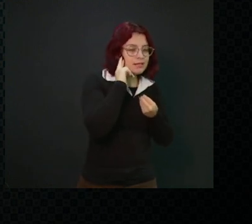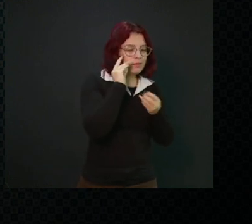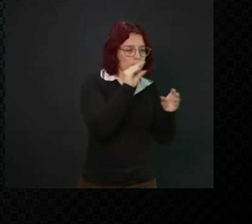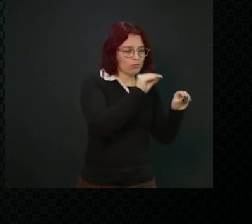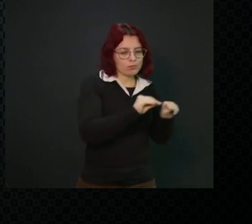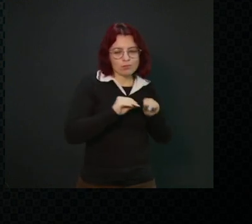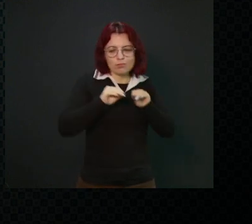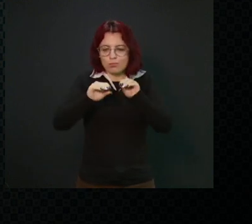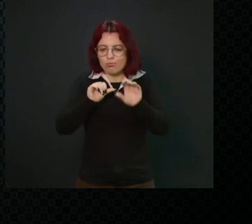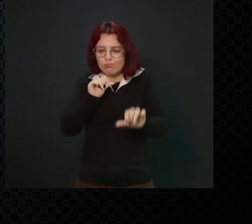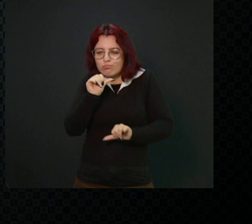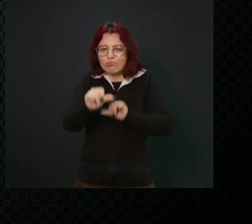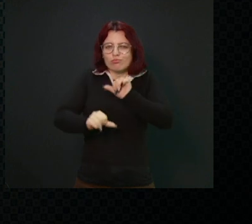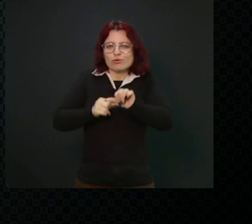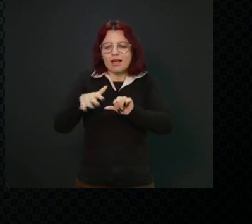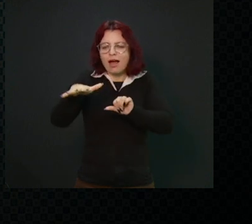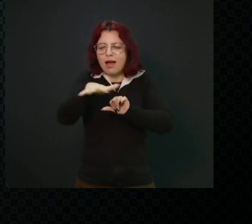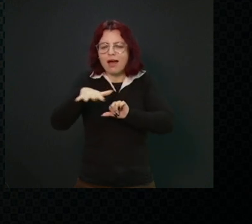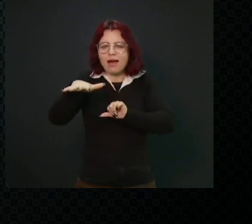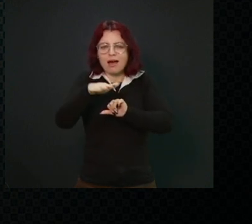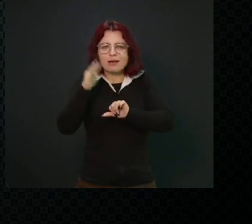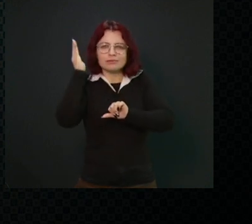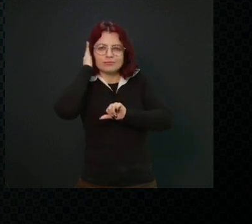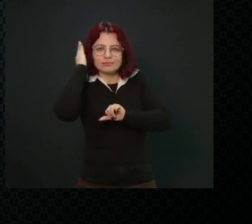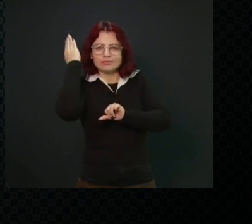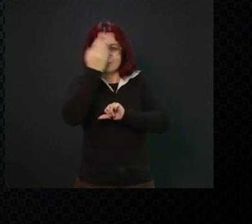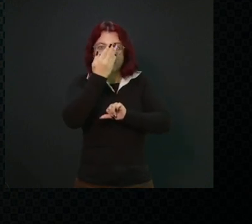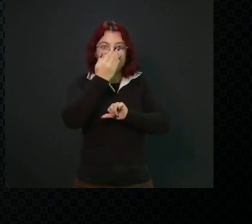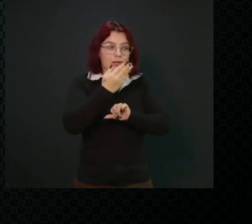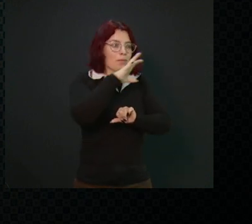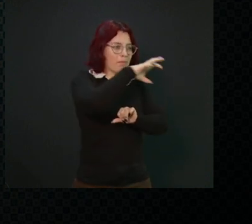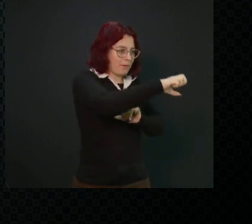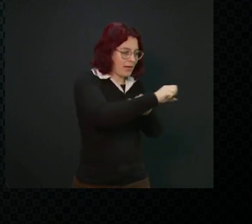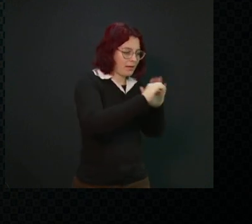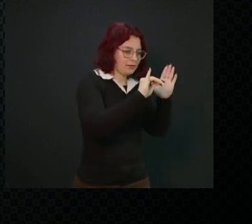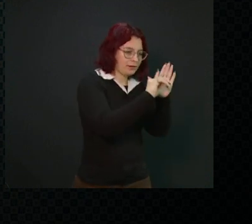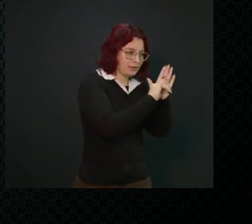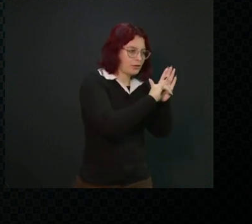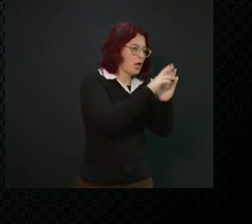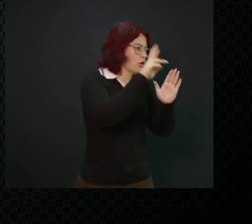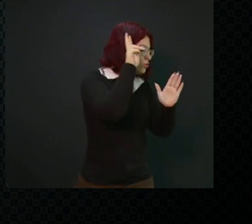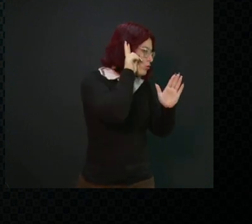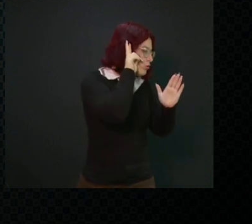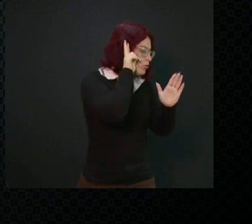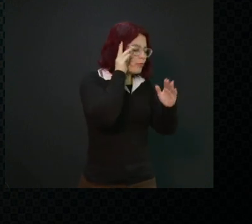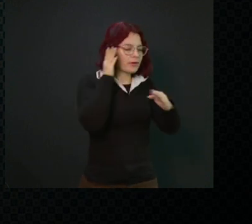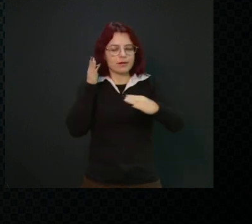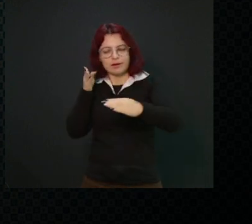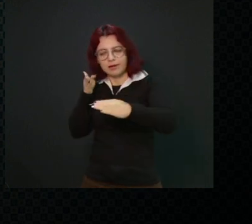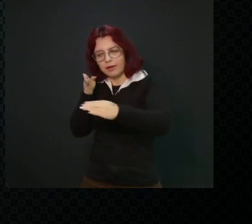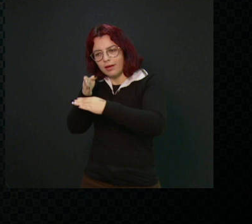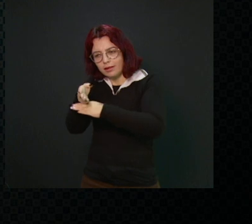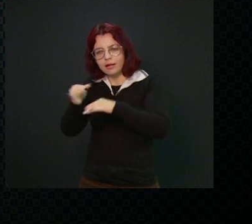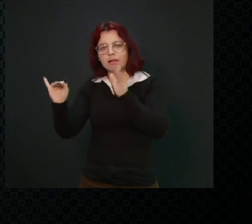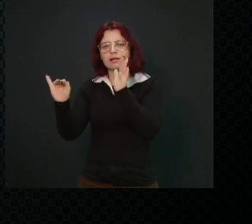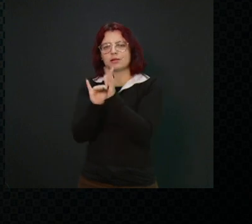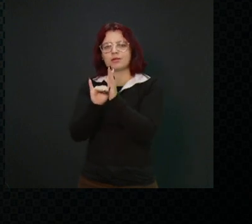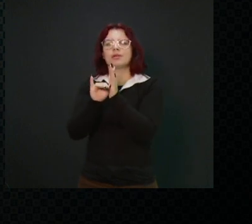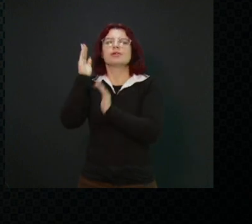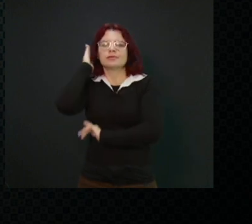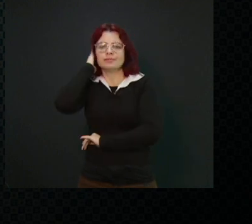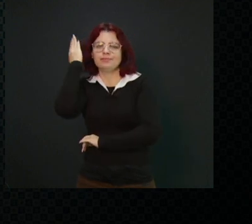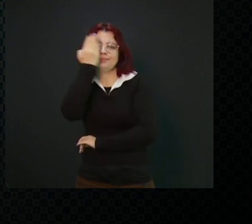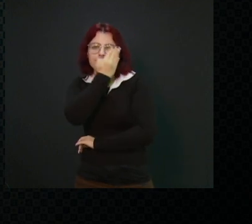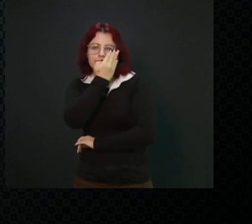da surdo-cegueira. Então, ele sai de uma identidade de pessoa surda, né, para entrar na identidade da pessoa